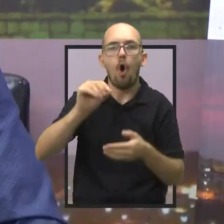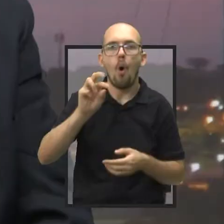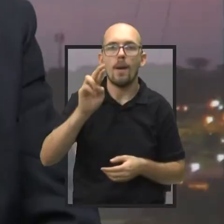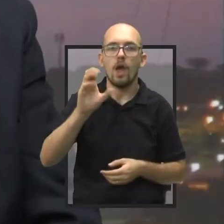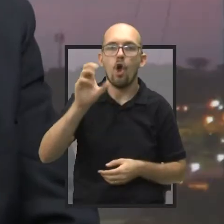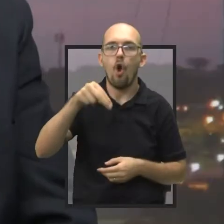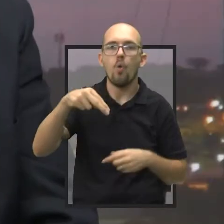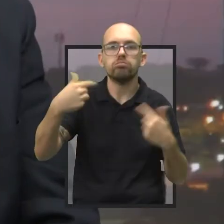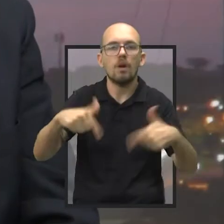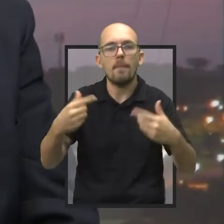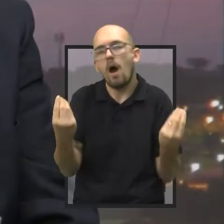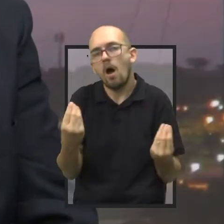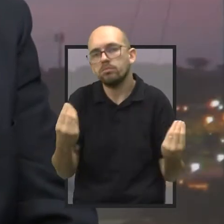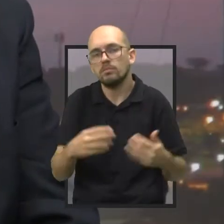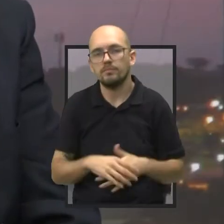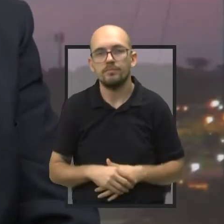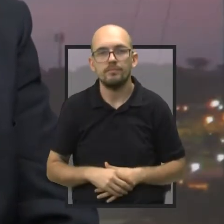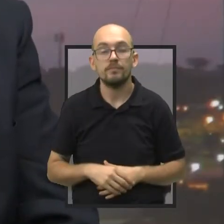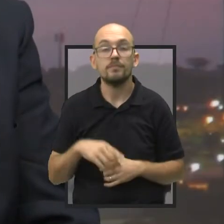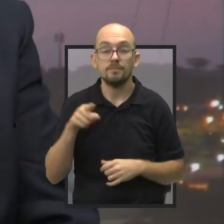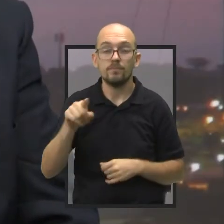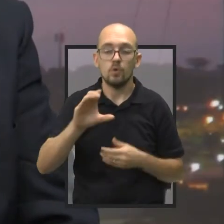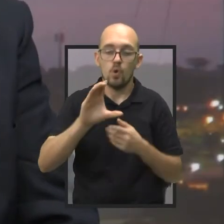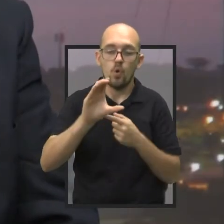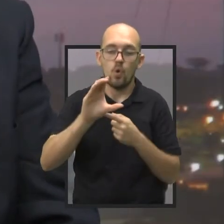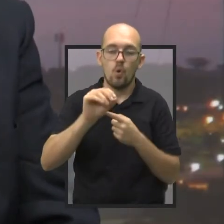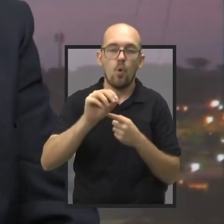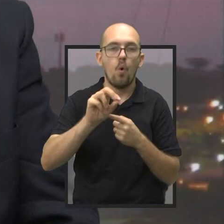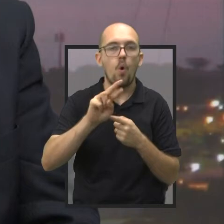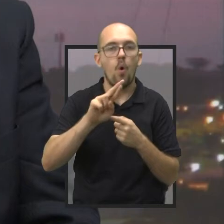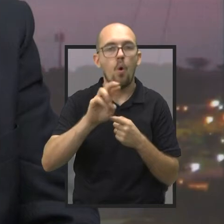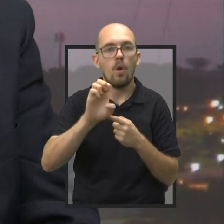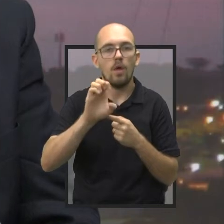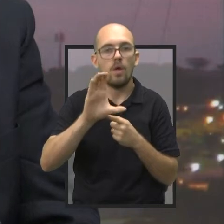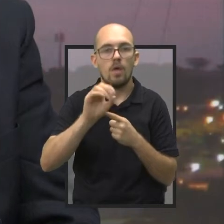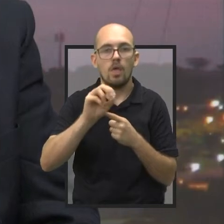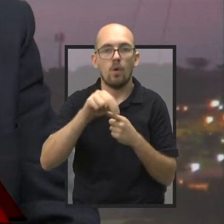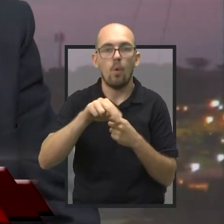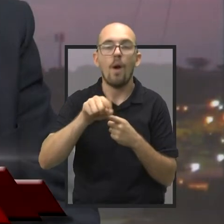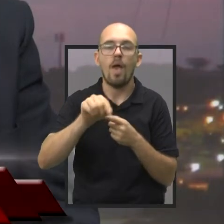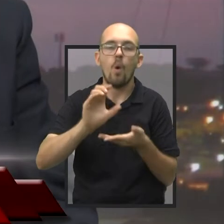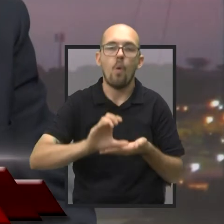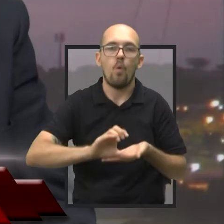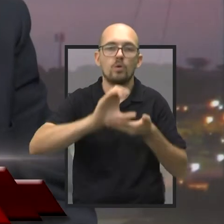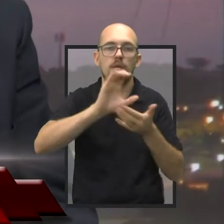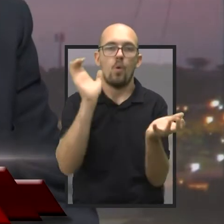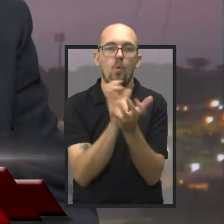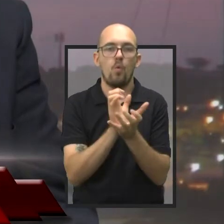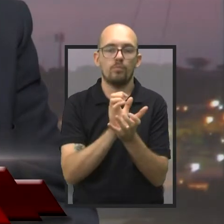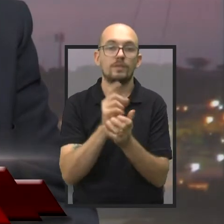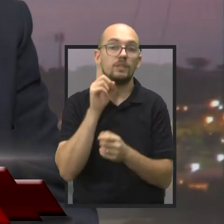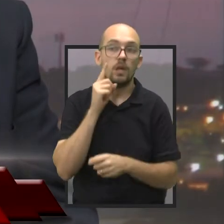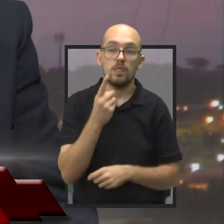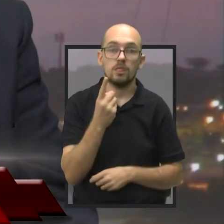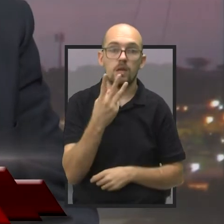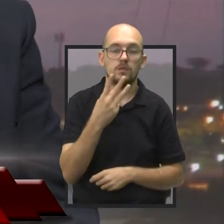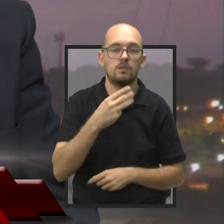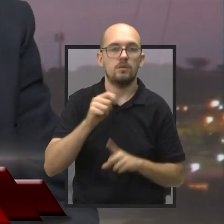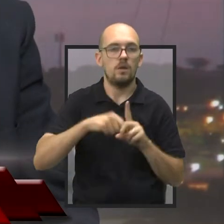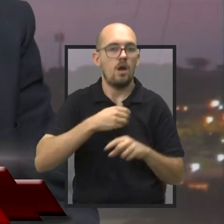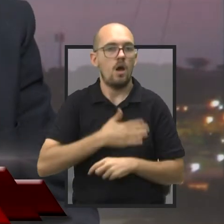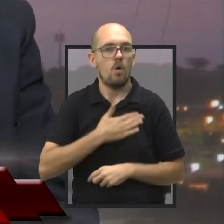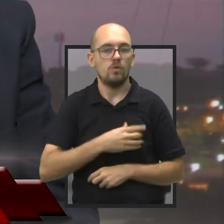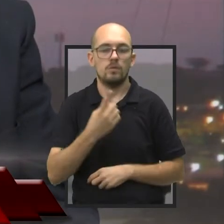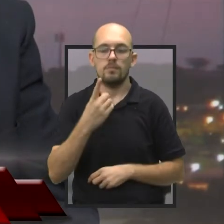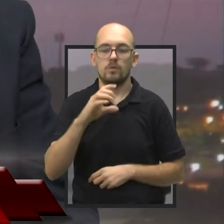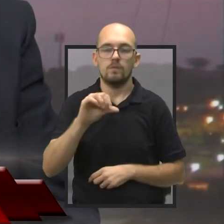atua? O Corecon é um conselho de classe criado em 13 de agosto de 1951,